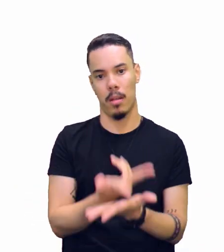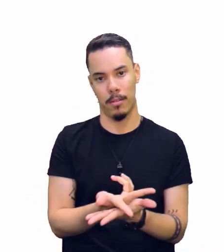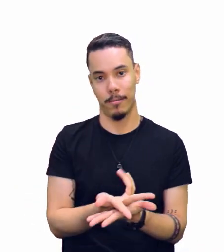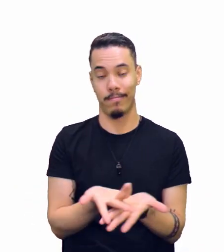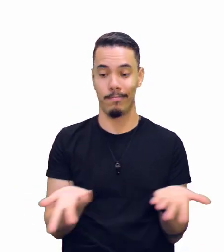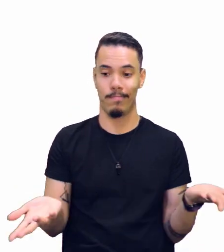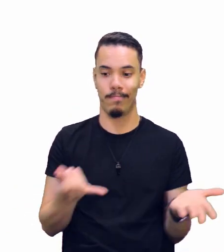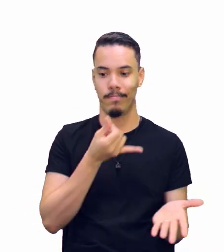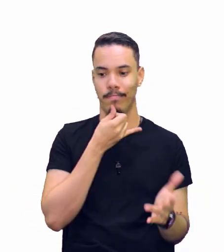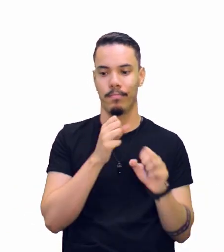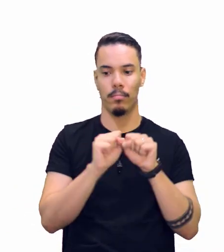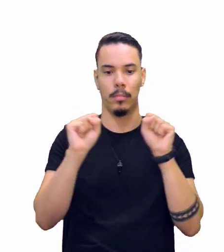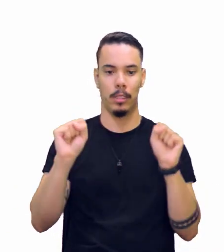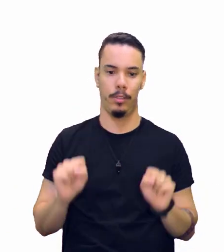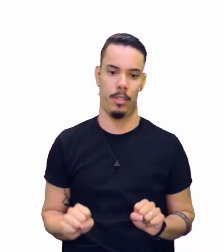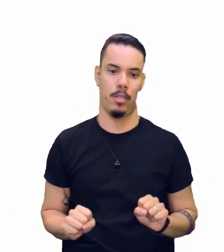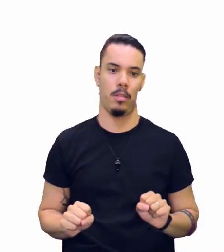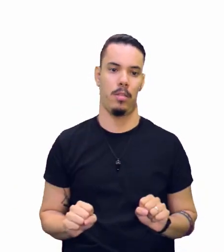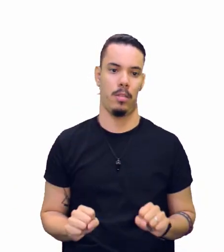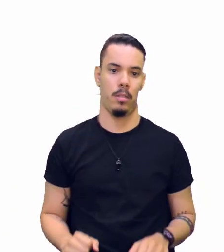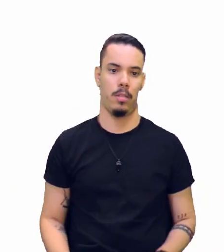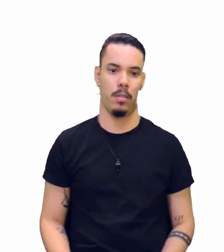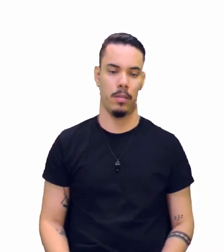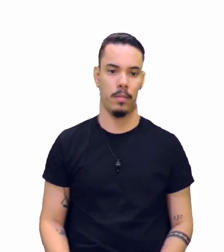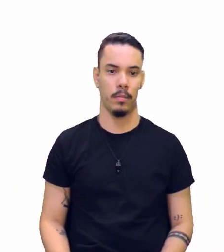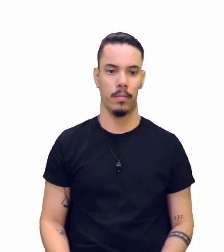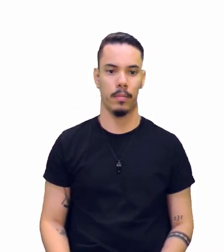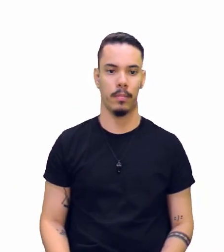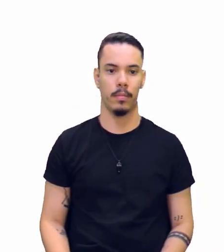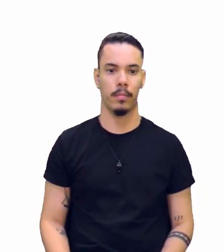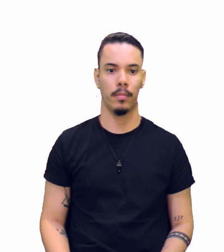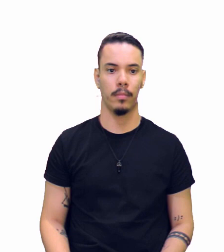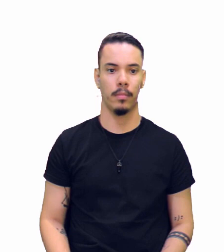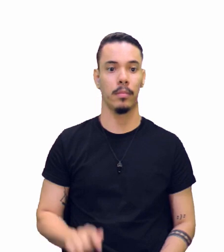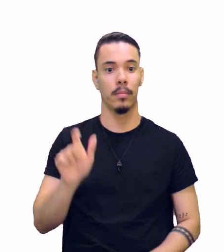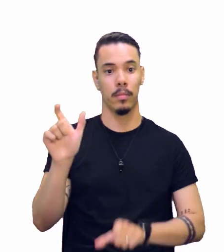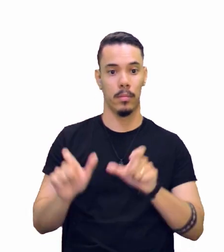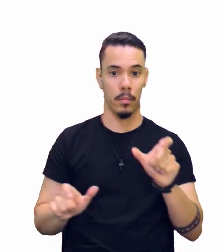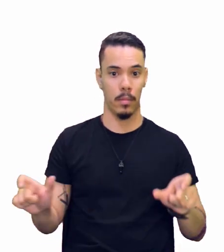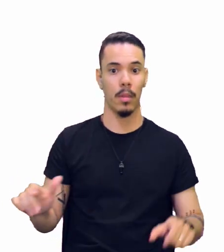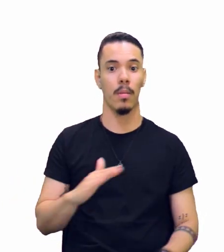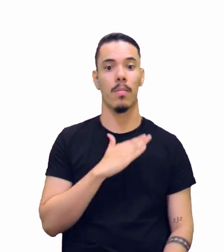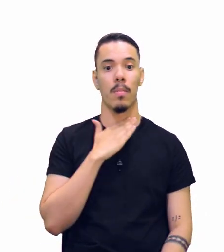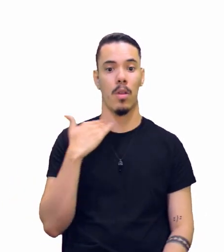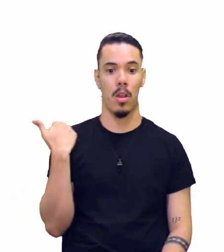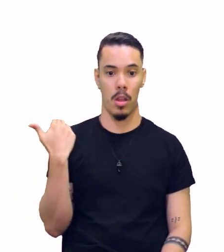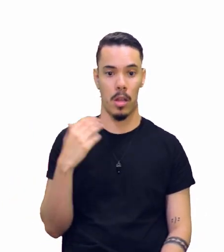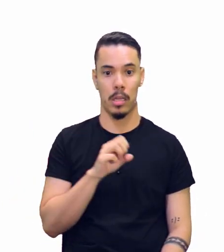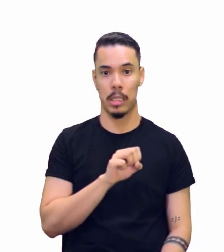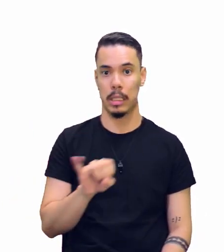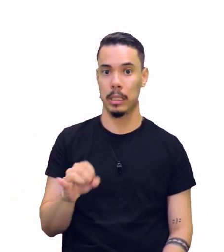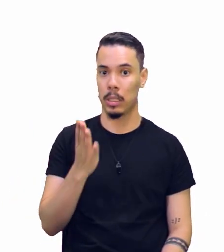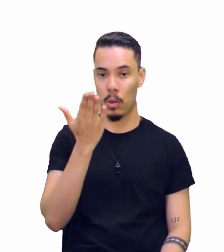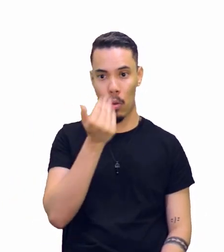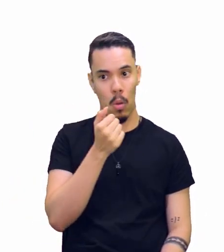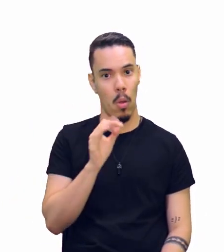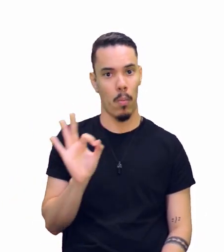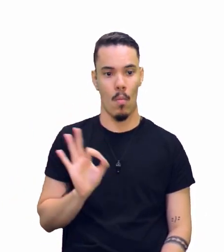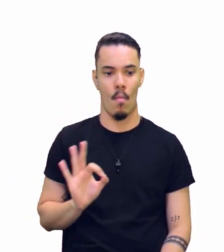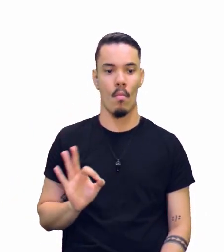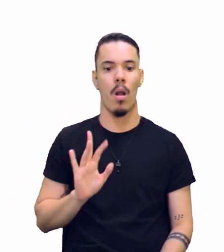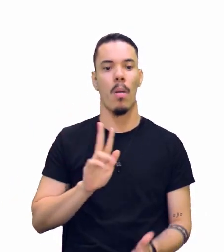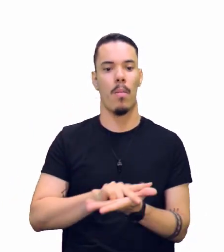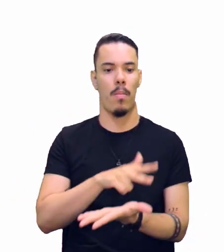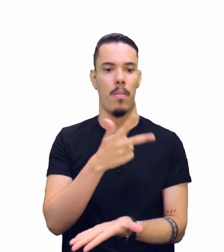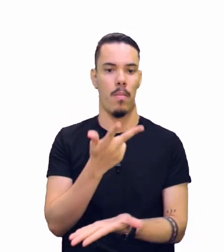desse jeito, infelizmente, muito triste. Então, people die, as pessoas morrem if they don't eat. Se elas não comem. E aqui nessa frase a gente